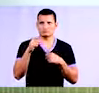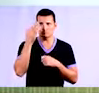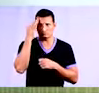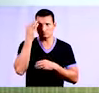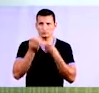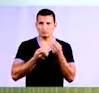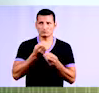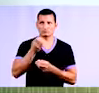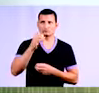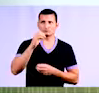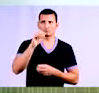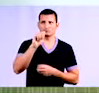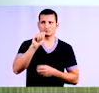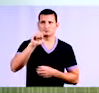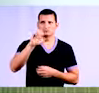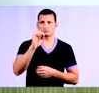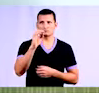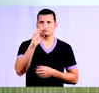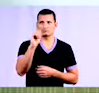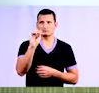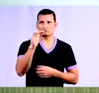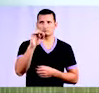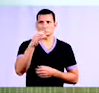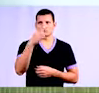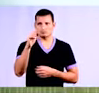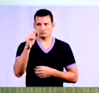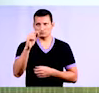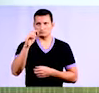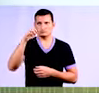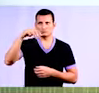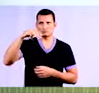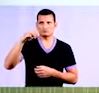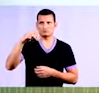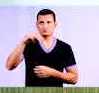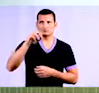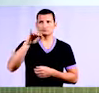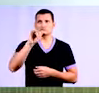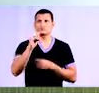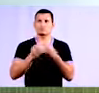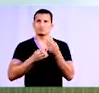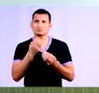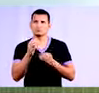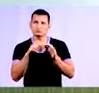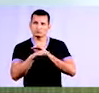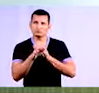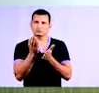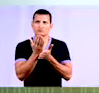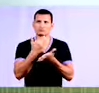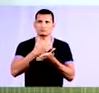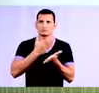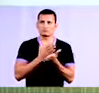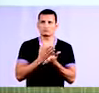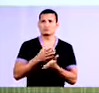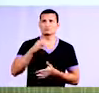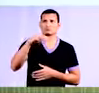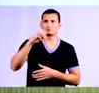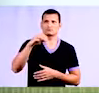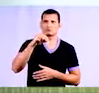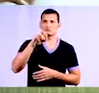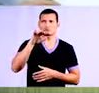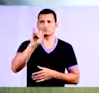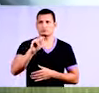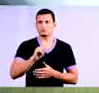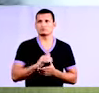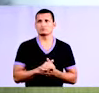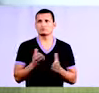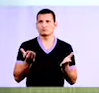de memória. Como que nós vamos, né, alocar a memória para esses processos? Como será dividido essa memória? Vamos